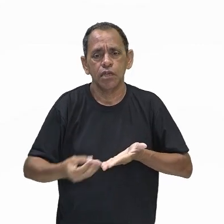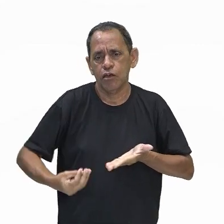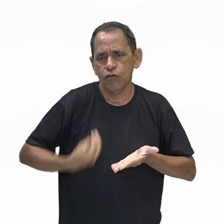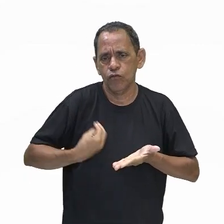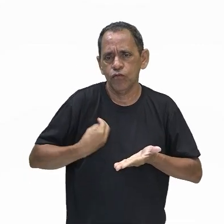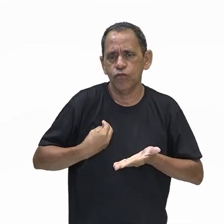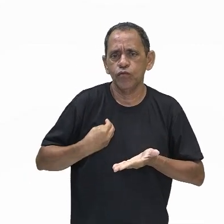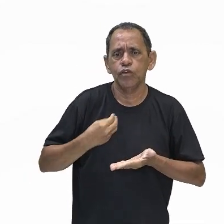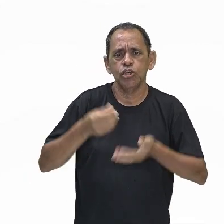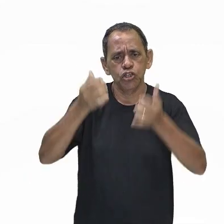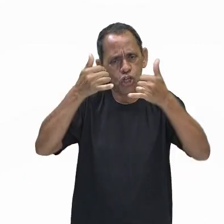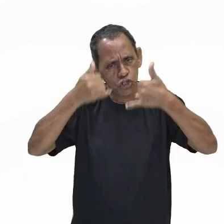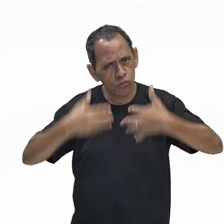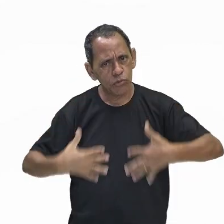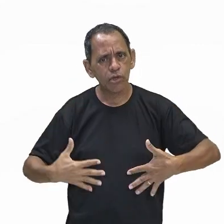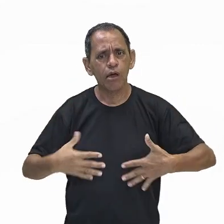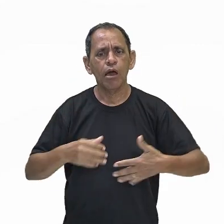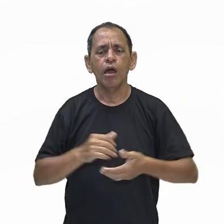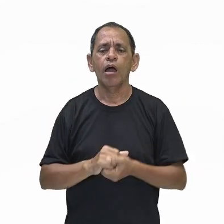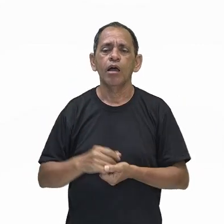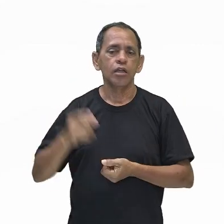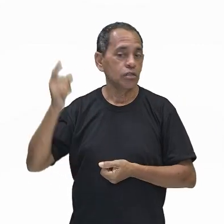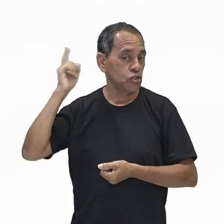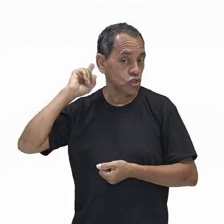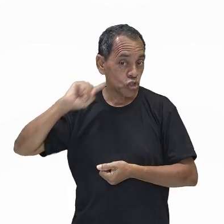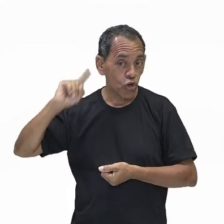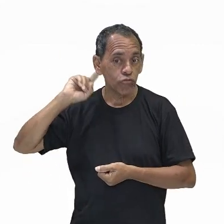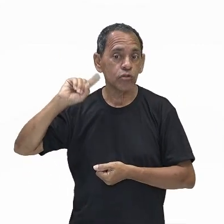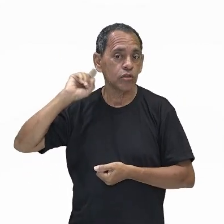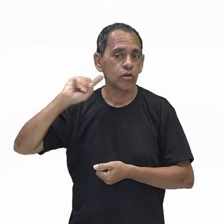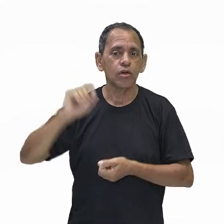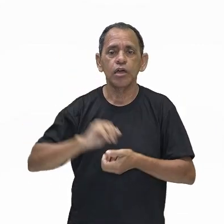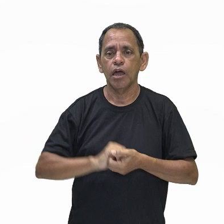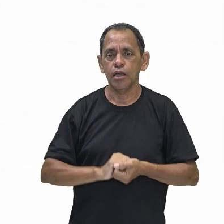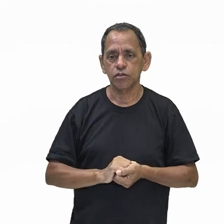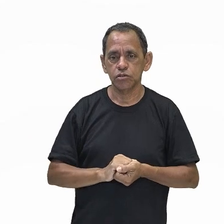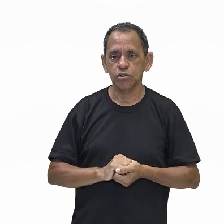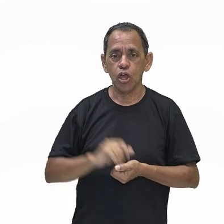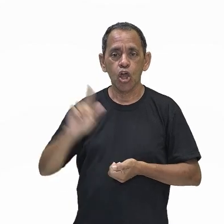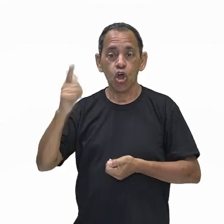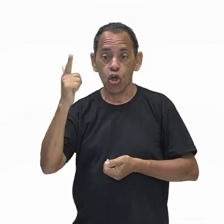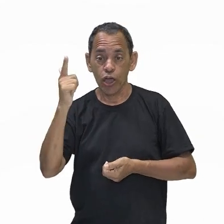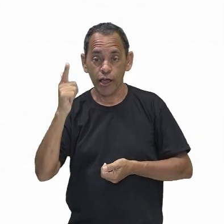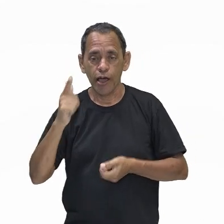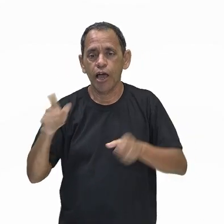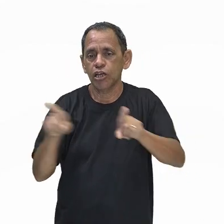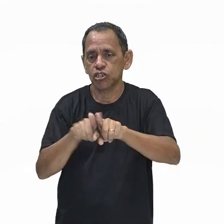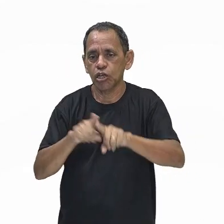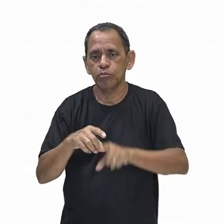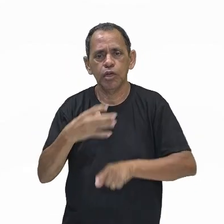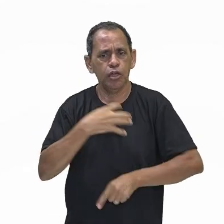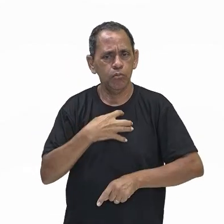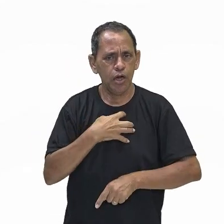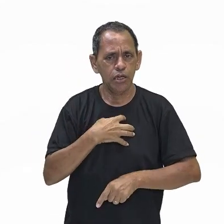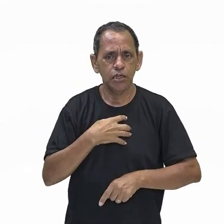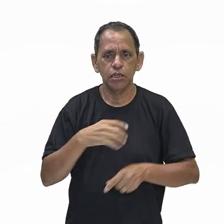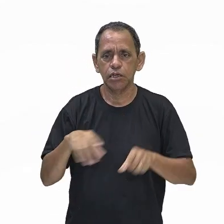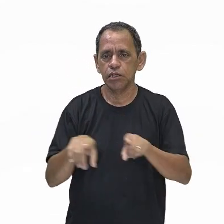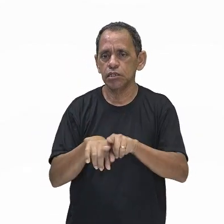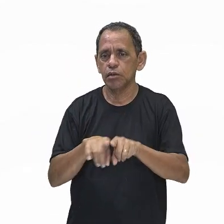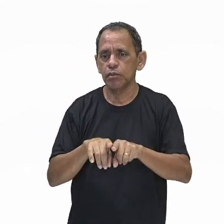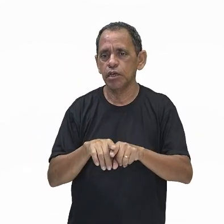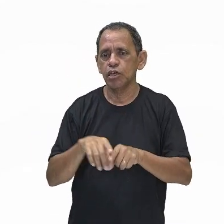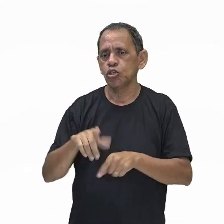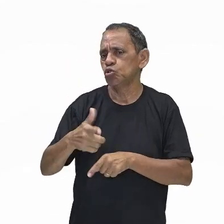passa no sertão de Goiás, da Bahia e de Minas Gerais. O tempo da narrativa é psicológico, não segue a